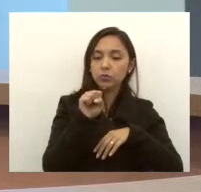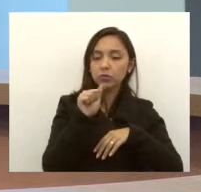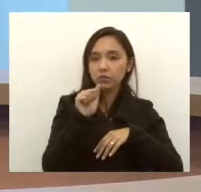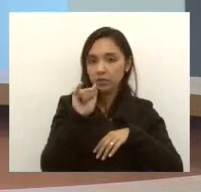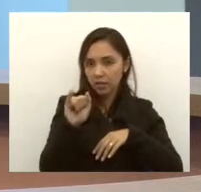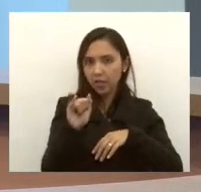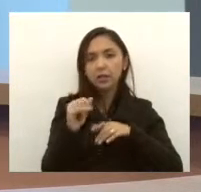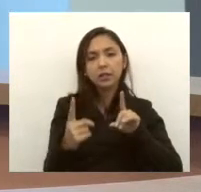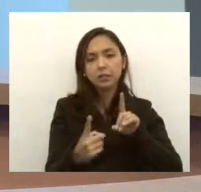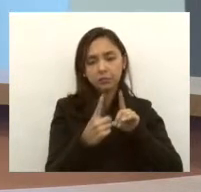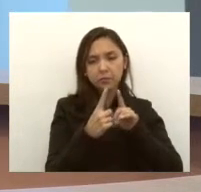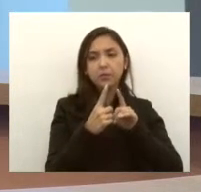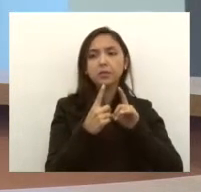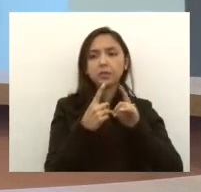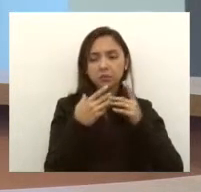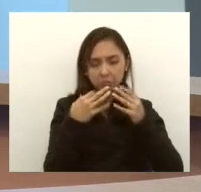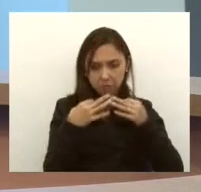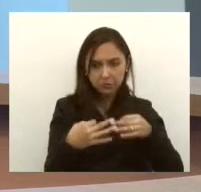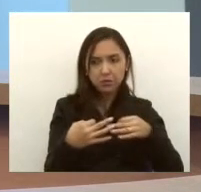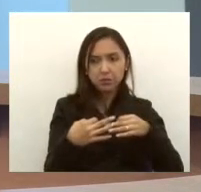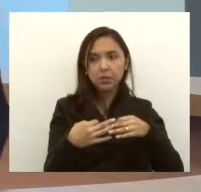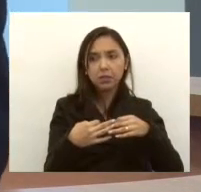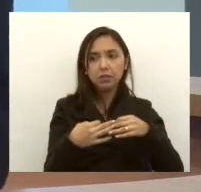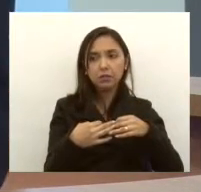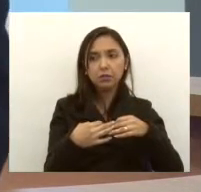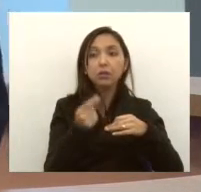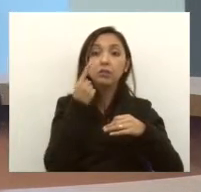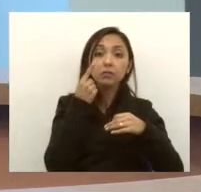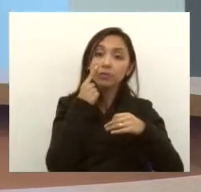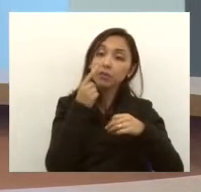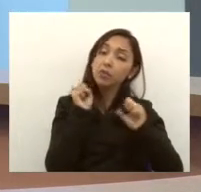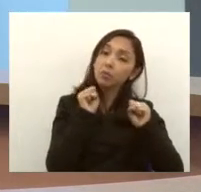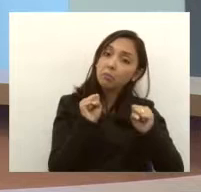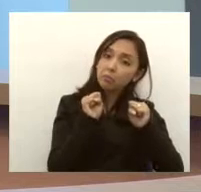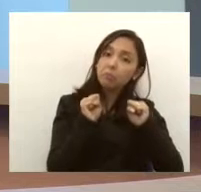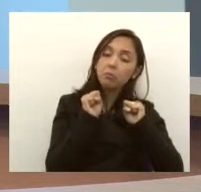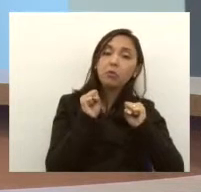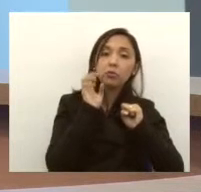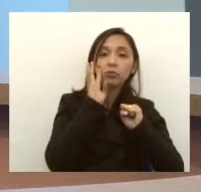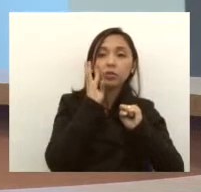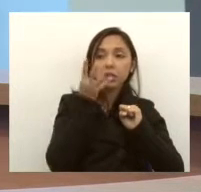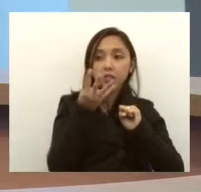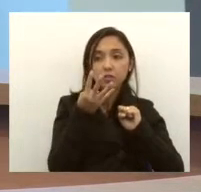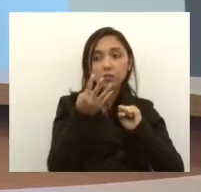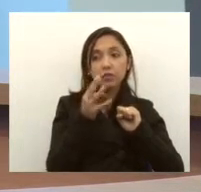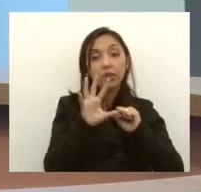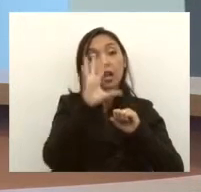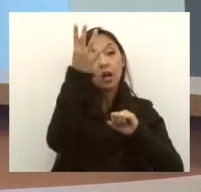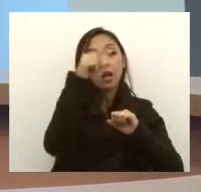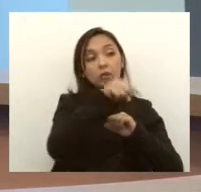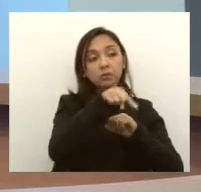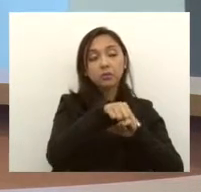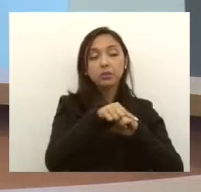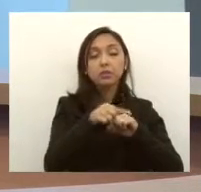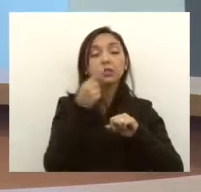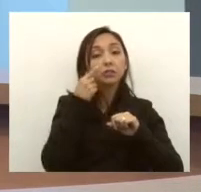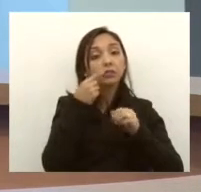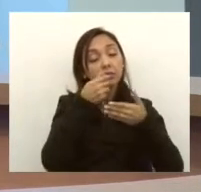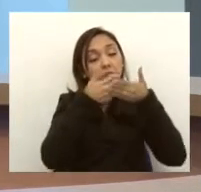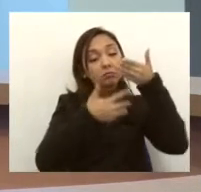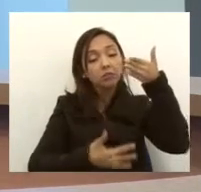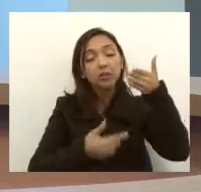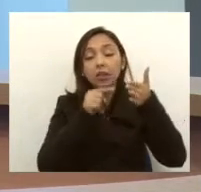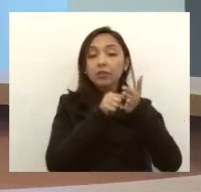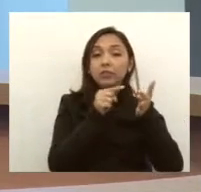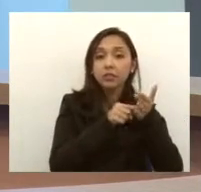recebeu elegantemente e vai ver o que é possível fazer para poder ver o que está acontecendo ali, fazer um levantamento para saber